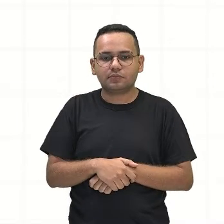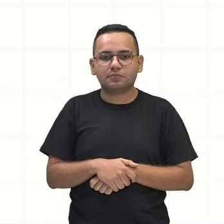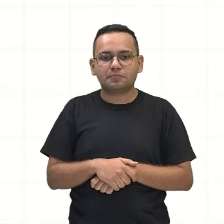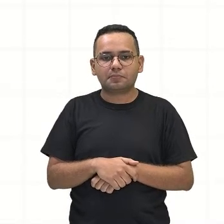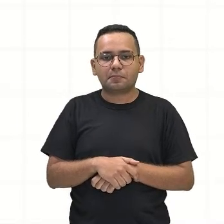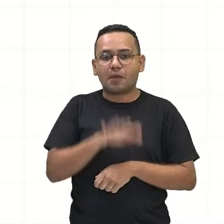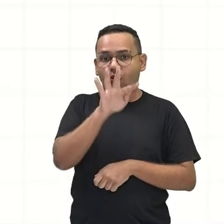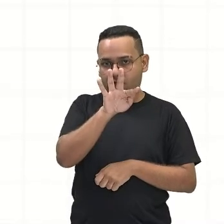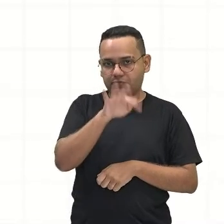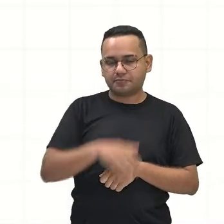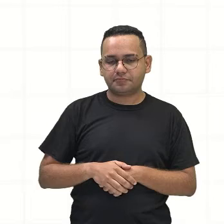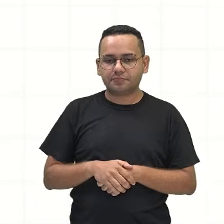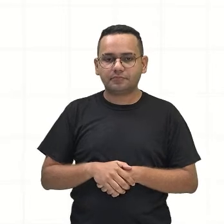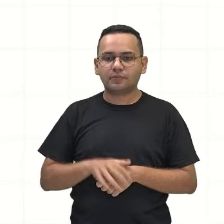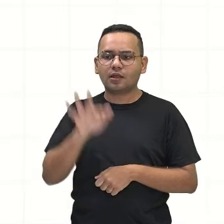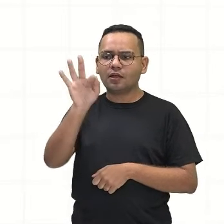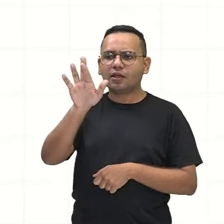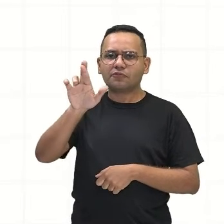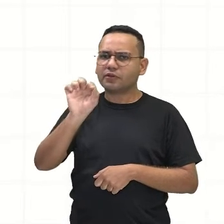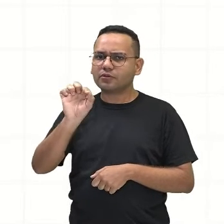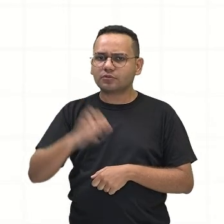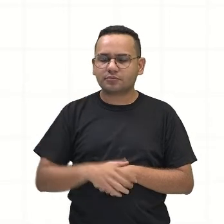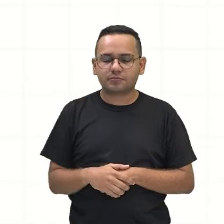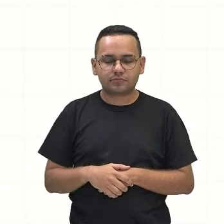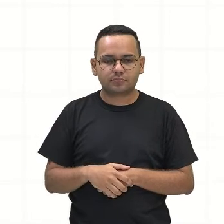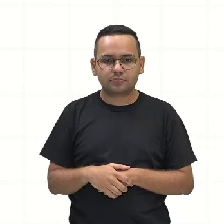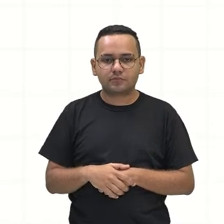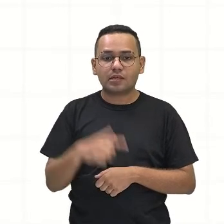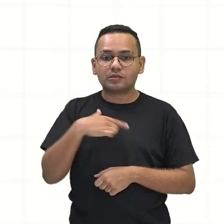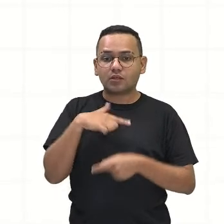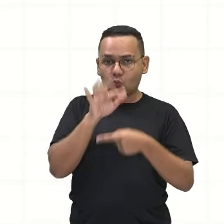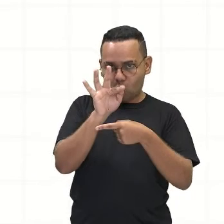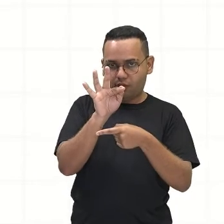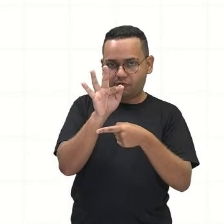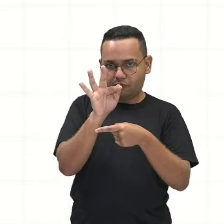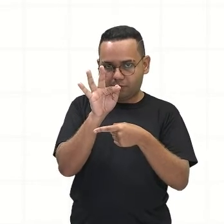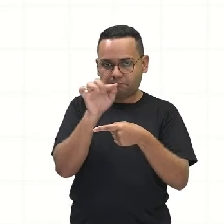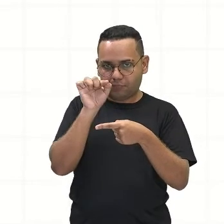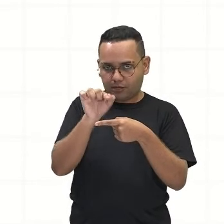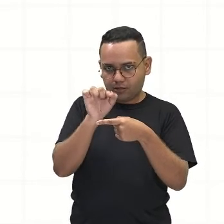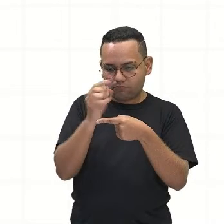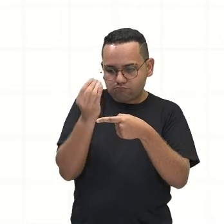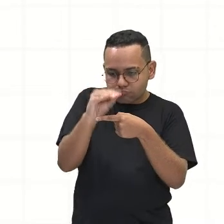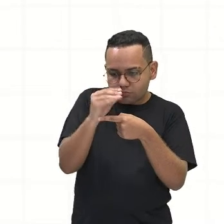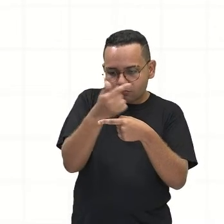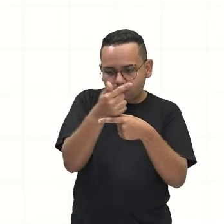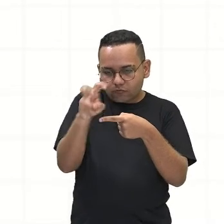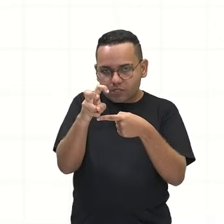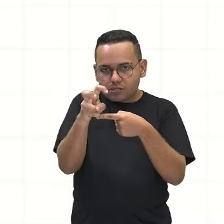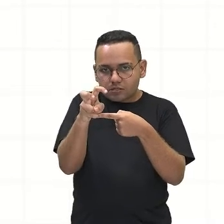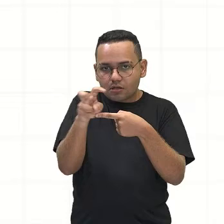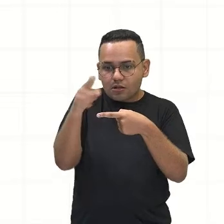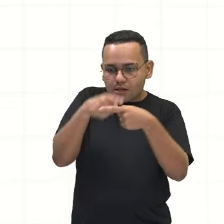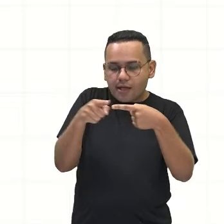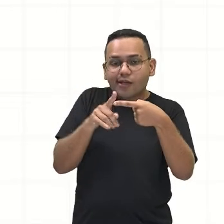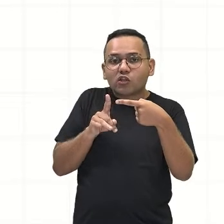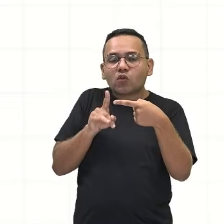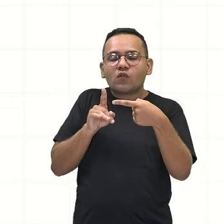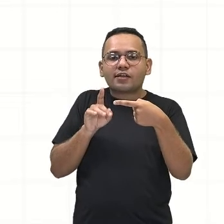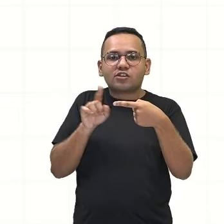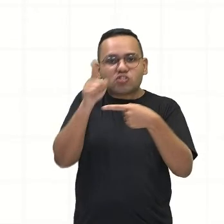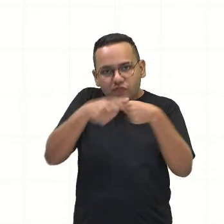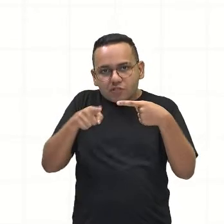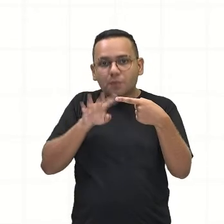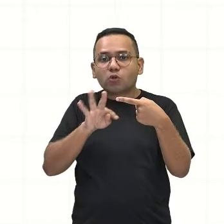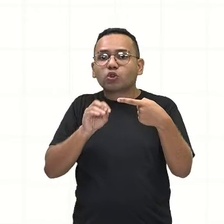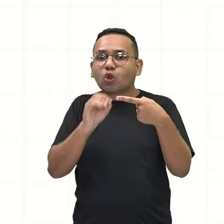relativa. Você vai calcular pegando a frequência absoluta, que é 25, e dividir por total, pelo total,